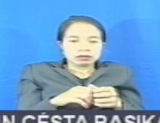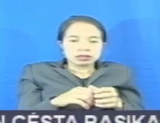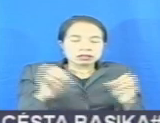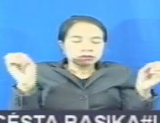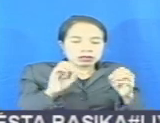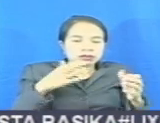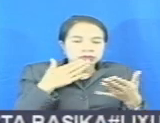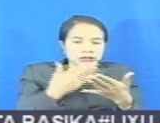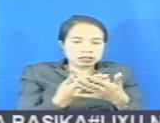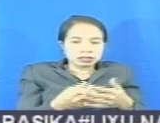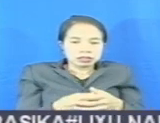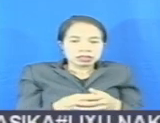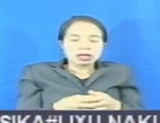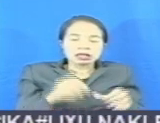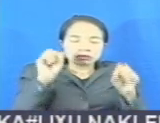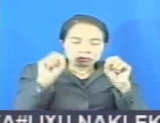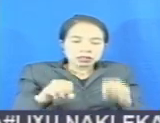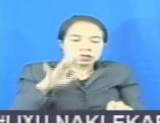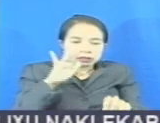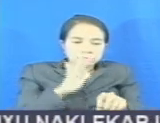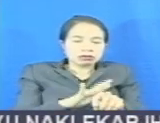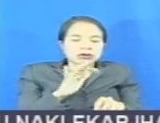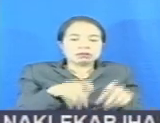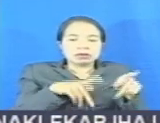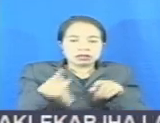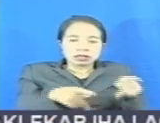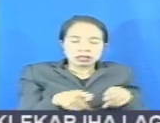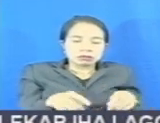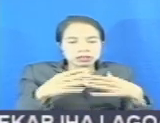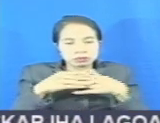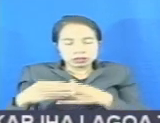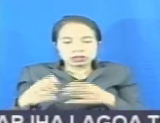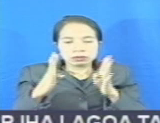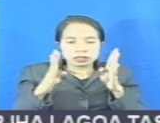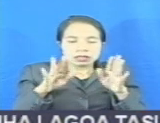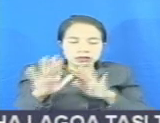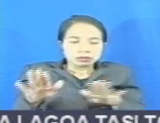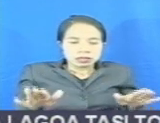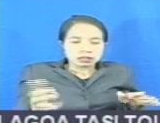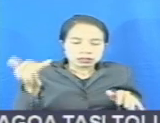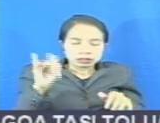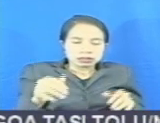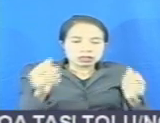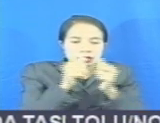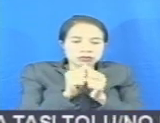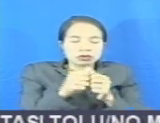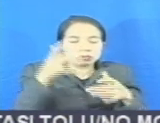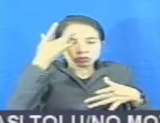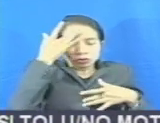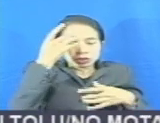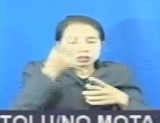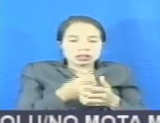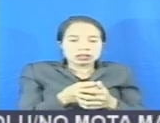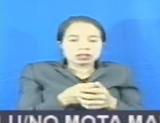masim, antau afeta ba ita nia ema, liliu la bari cira, nebe maka total kasus ne mai hu